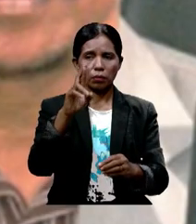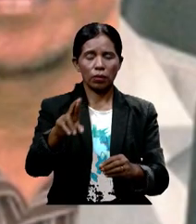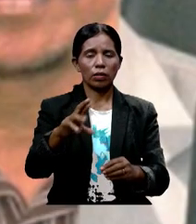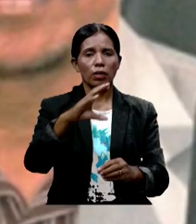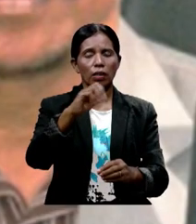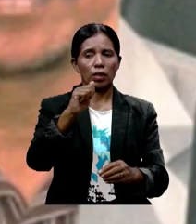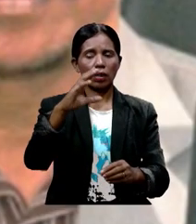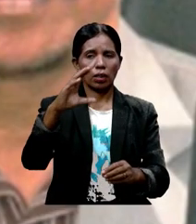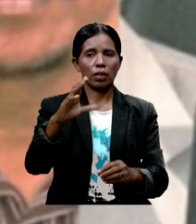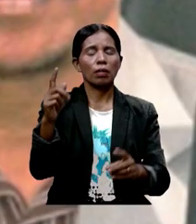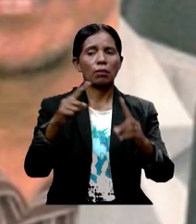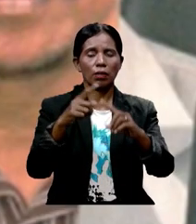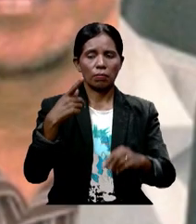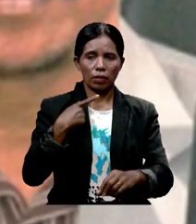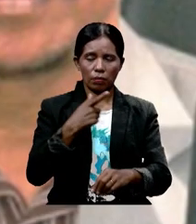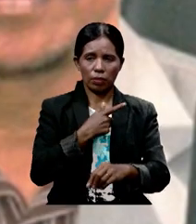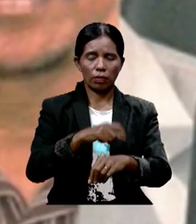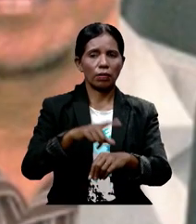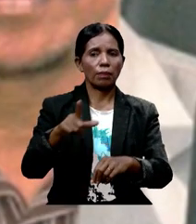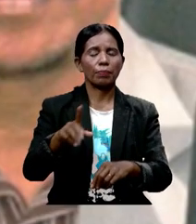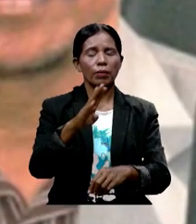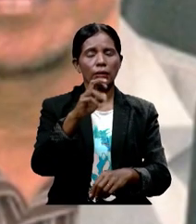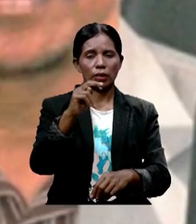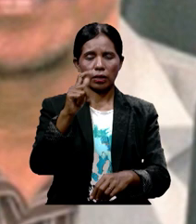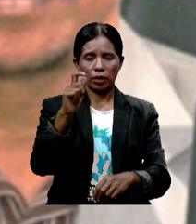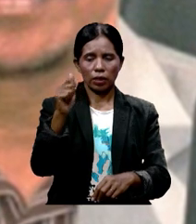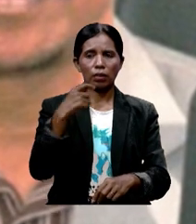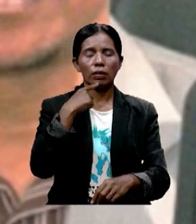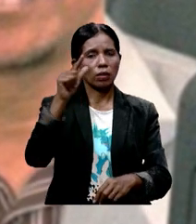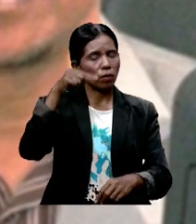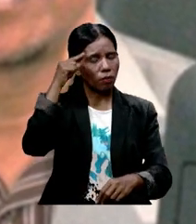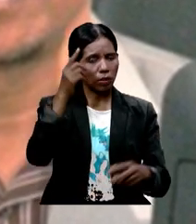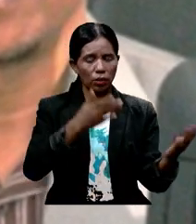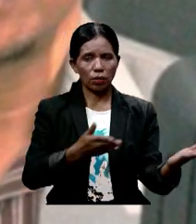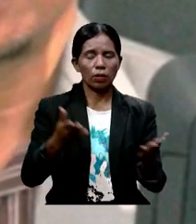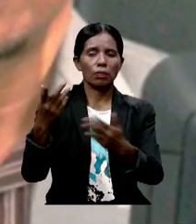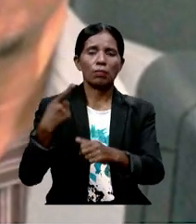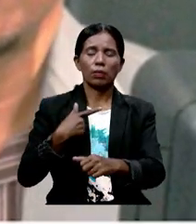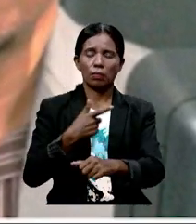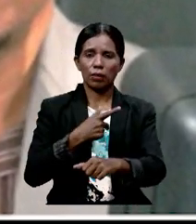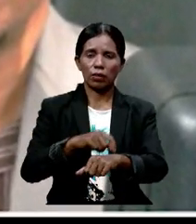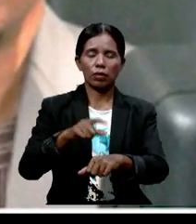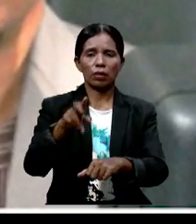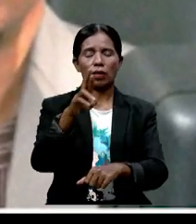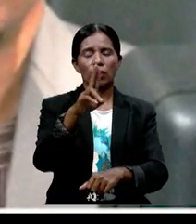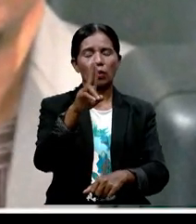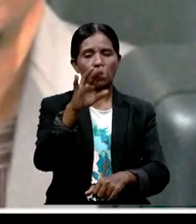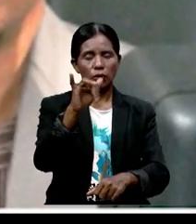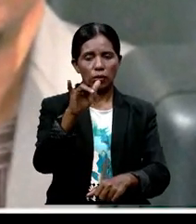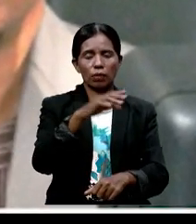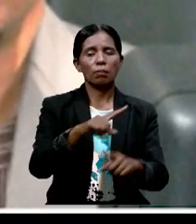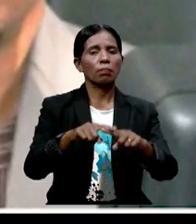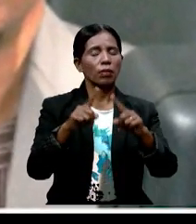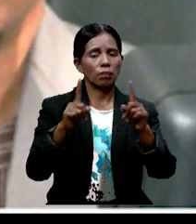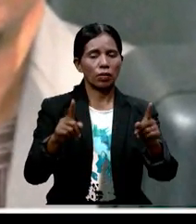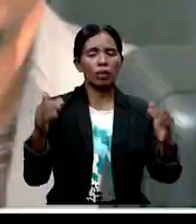comissário CACO para o Parlamento Nacional. Bendita Teten, candidato no governo submete para o Parlamento Nacional, Rui Pereira, mas bem, e